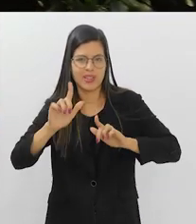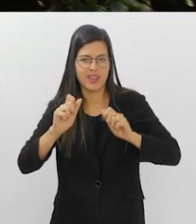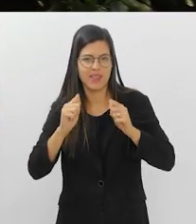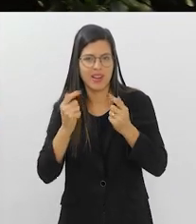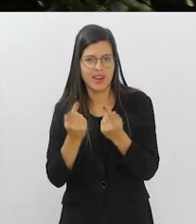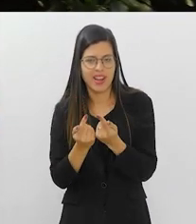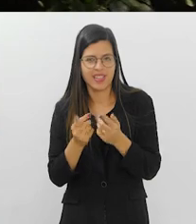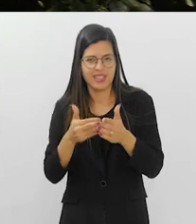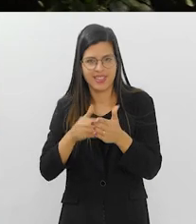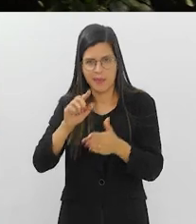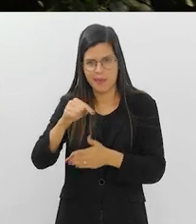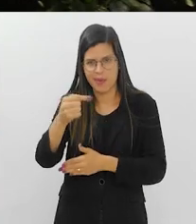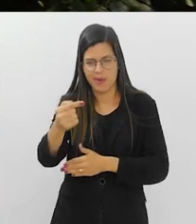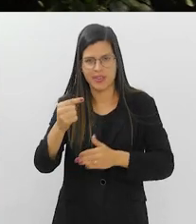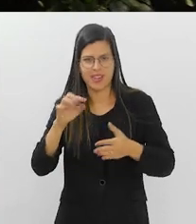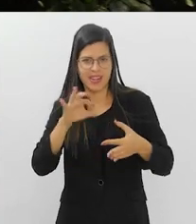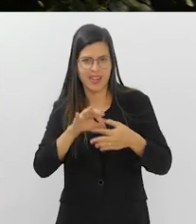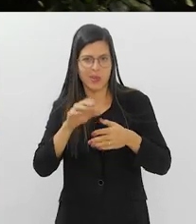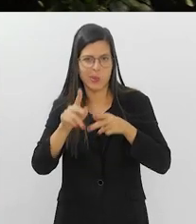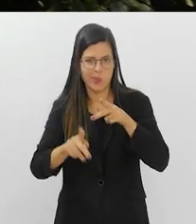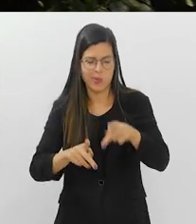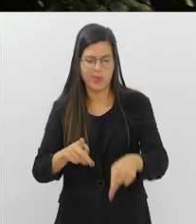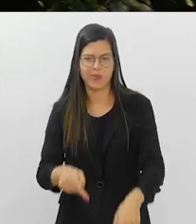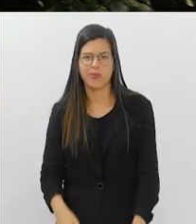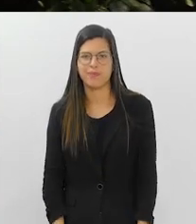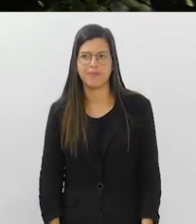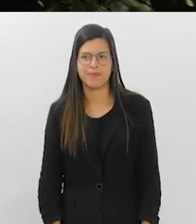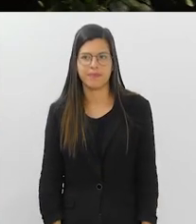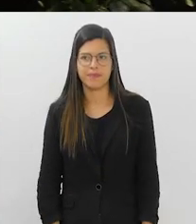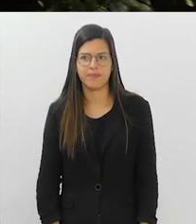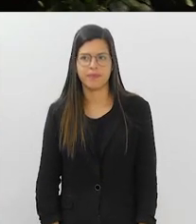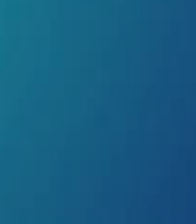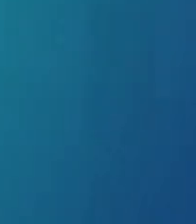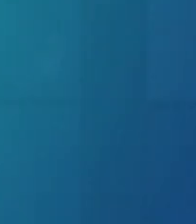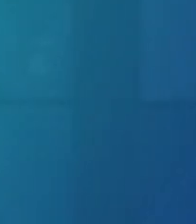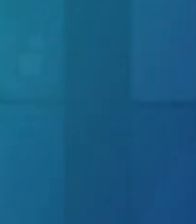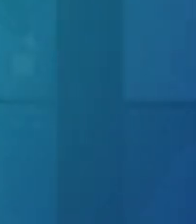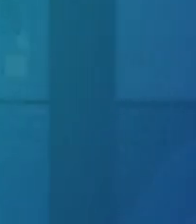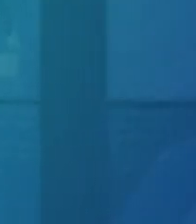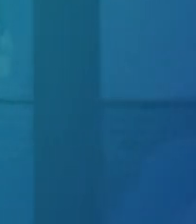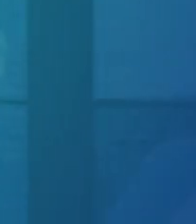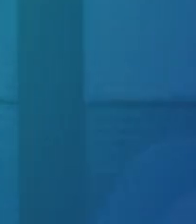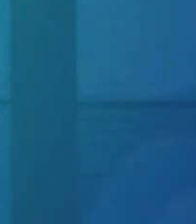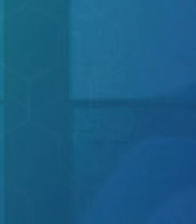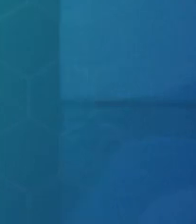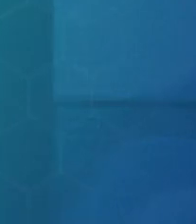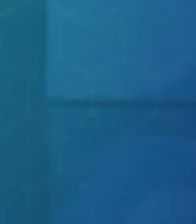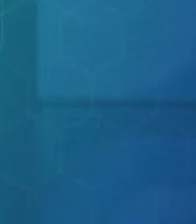sociais. Até uma próxima. TV Alerj, o canal do povo.